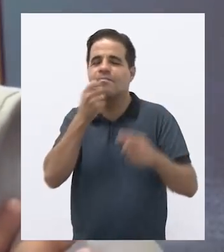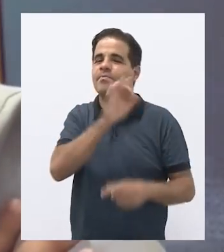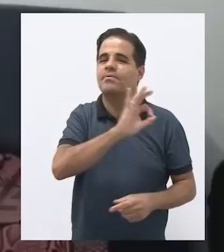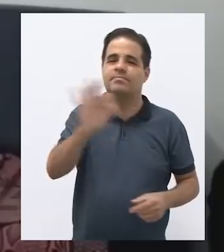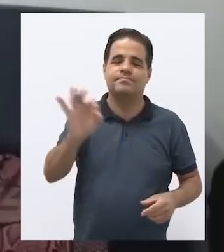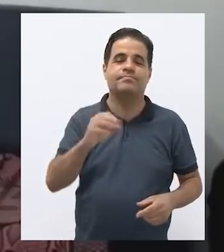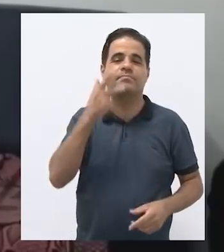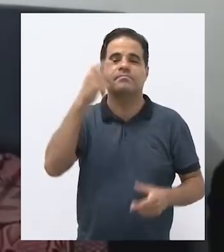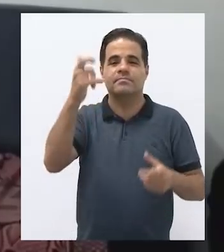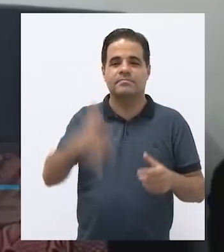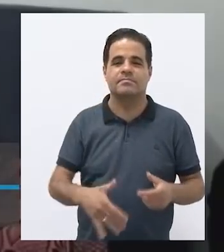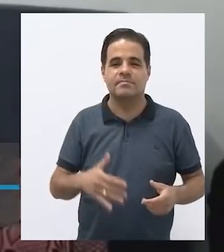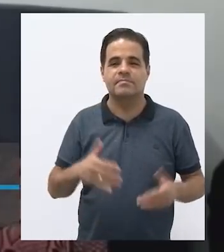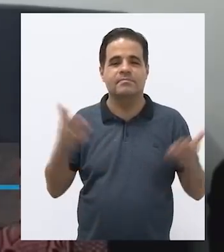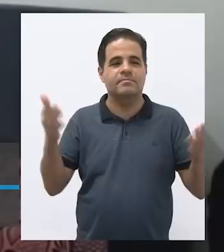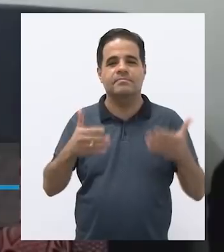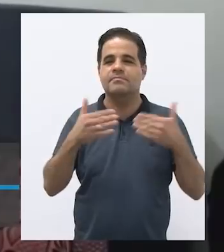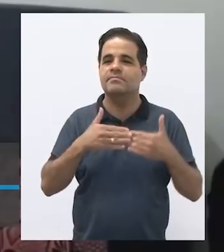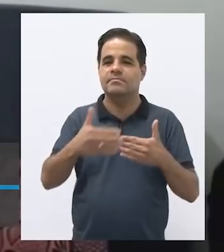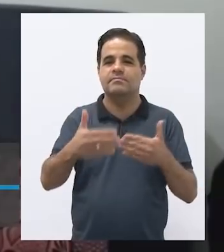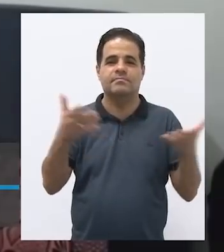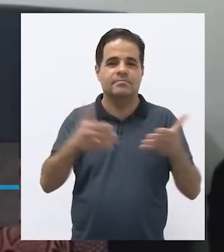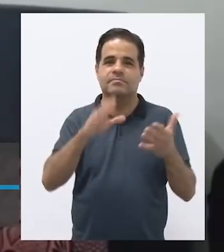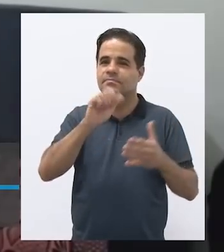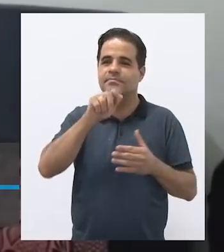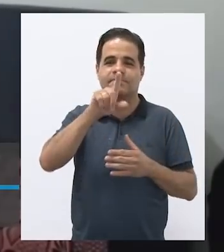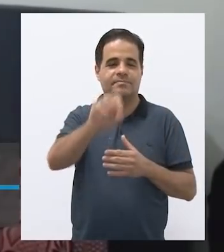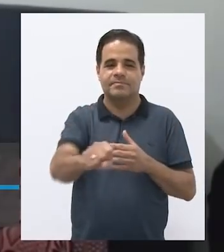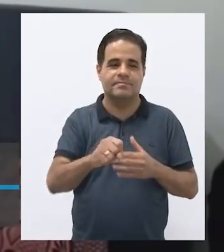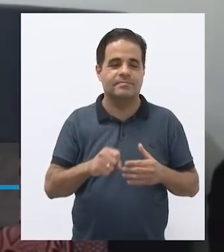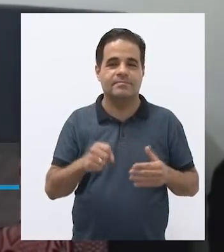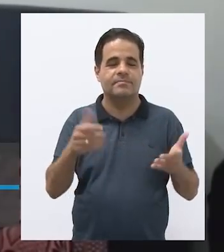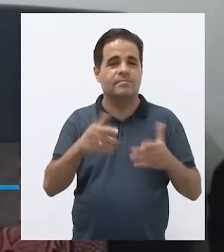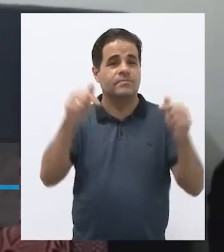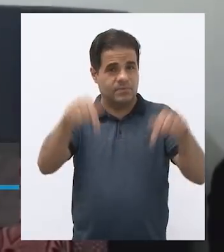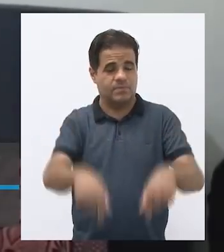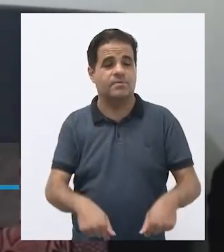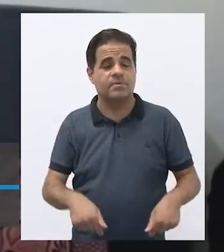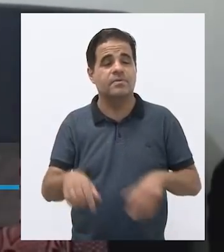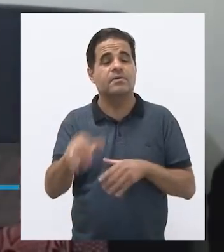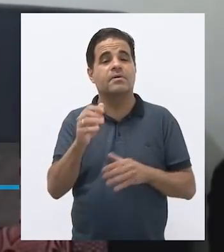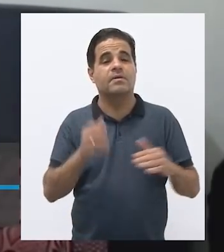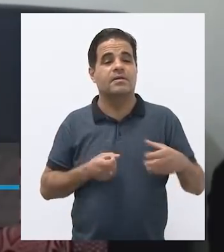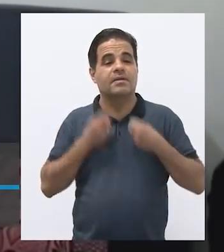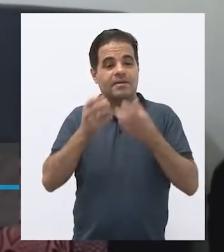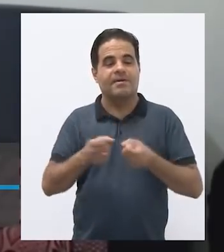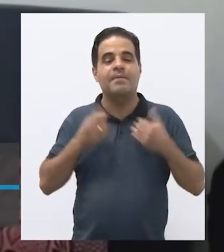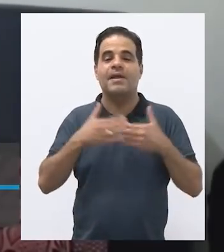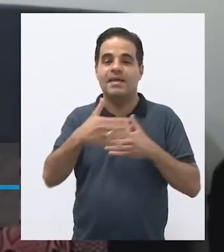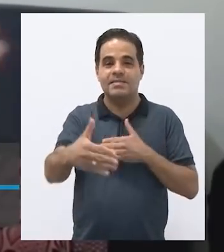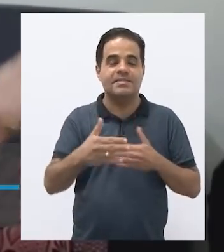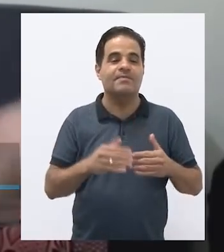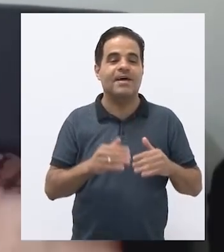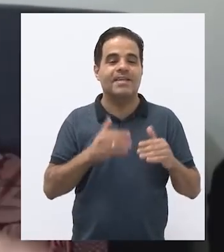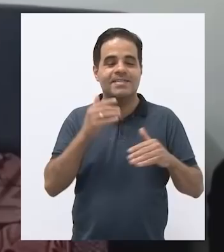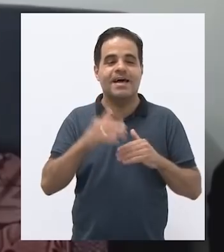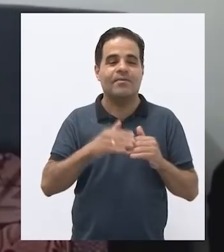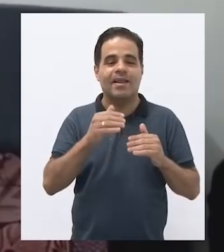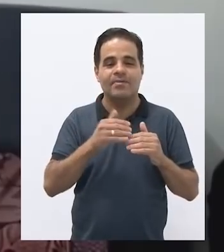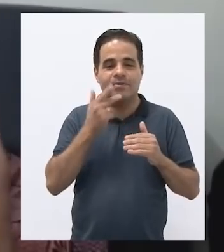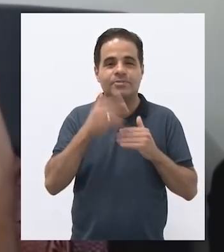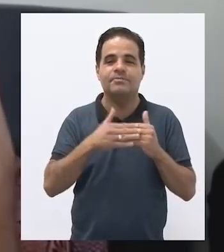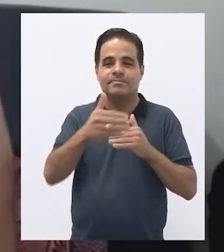Vou te falar, você sabe que hoje aqui, Carlos, eu estou como coordenador de informação, então a gente cuida de toda essa parte